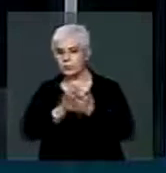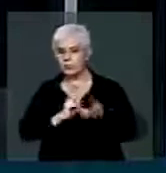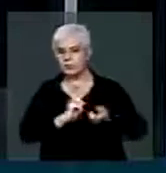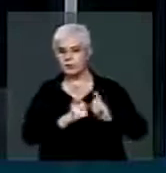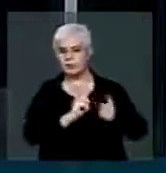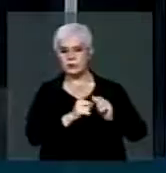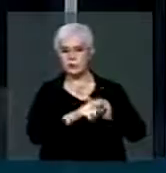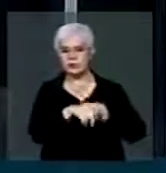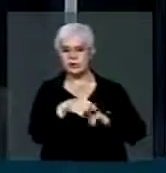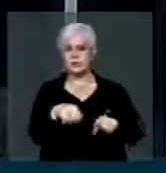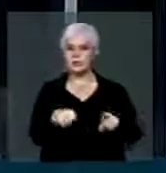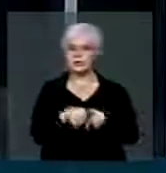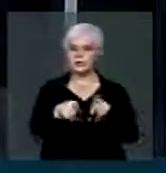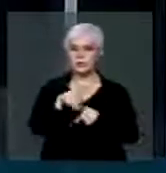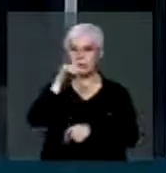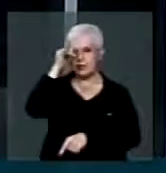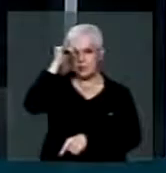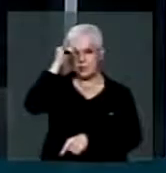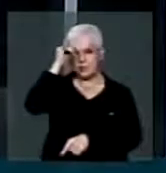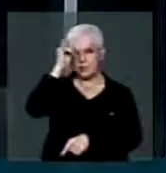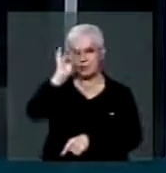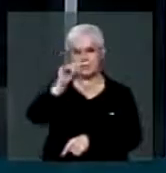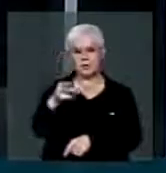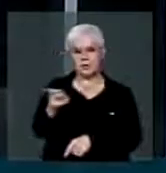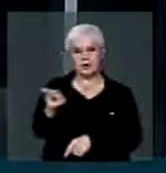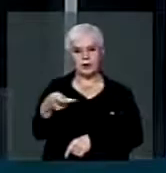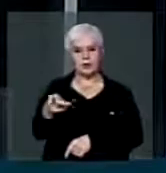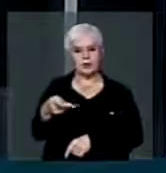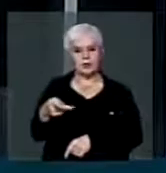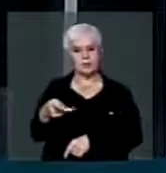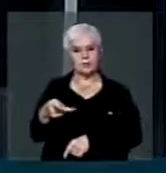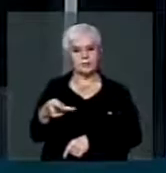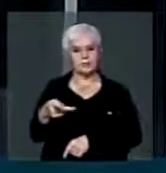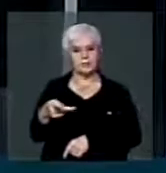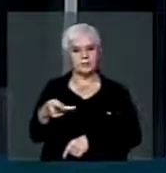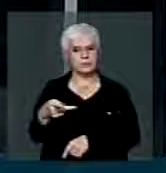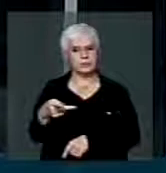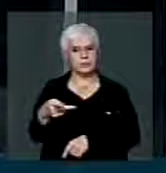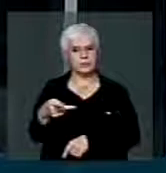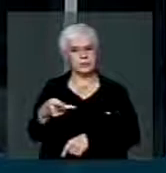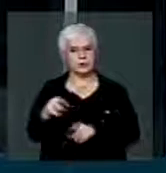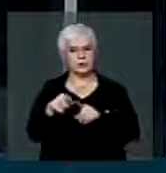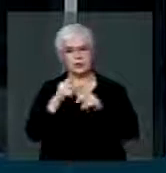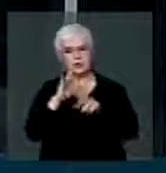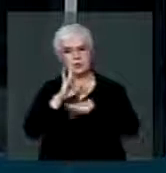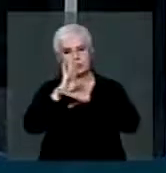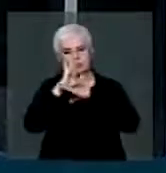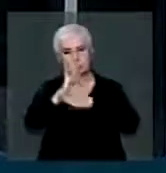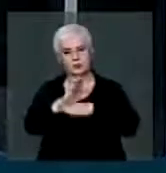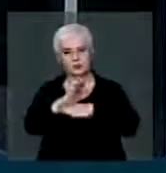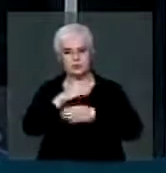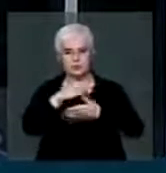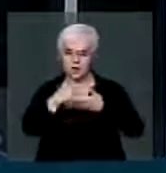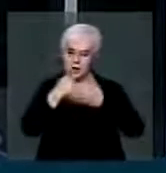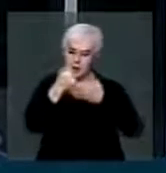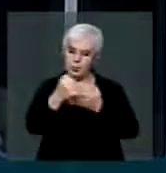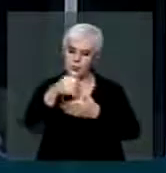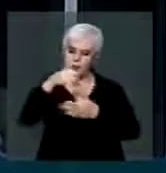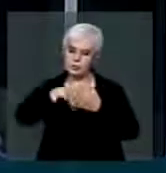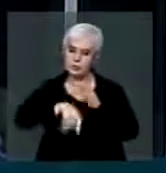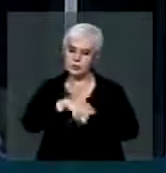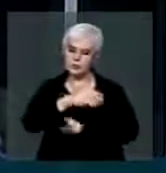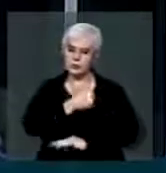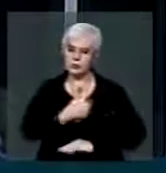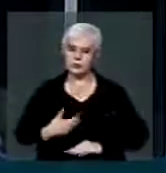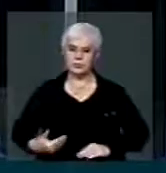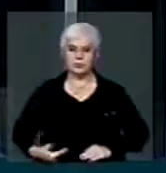gestão e, principalmente, senhor presidente, um órgão que ajude e dê suporte dentro do governo para as